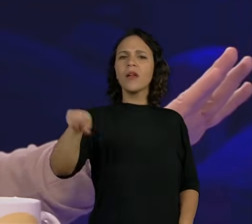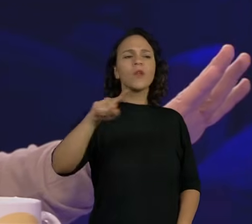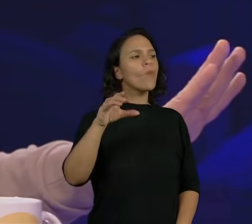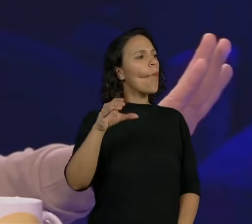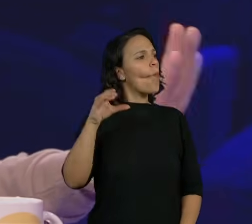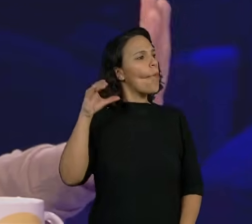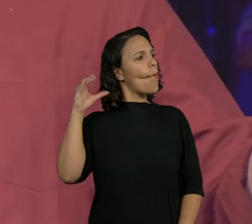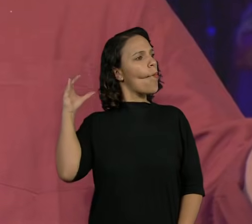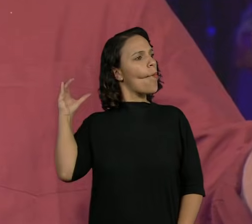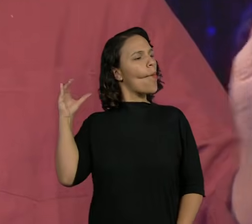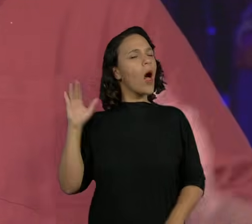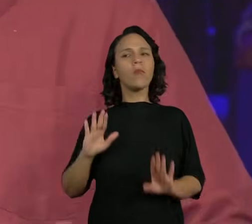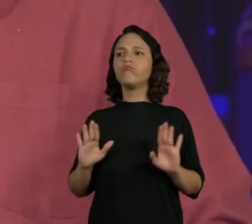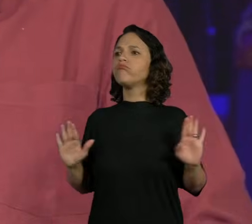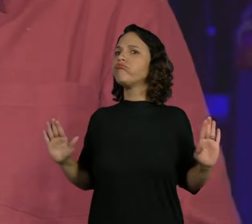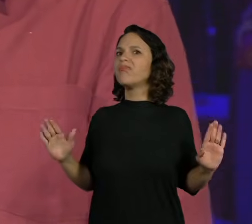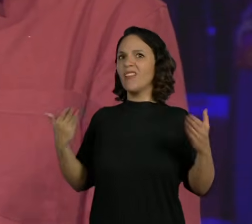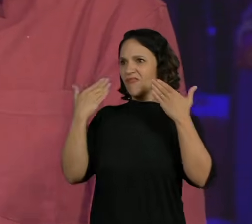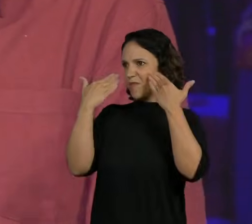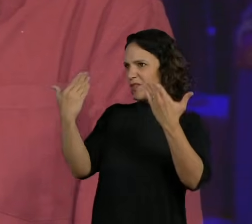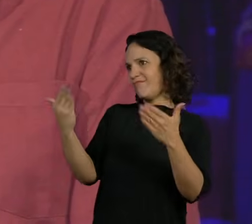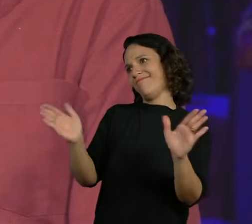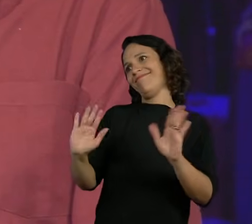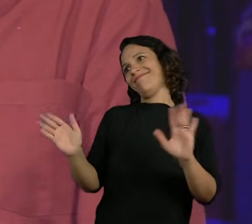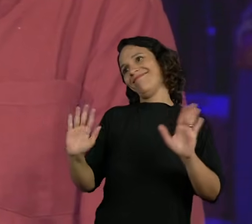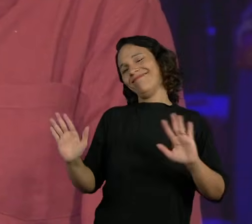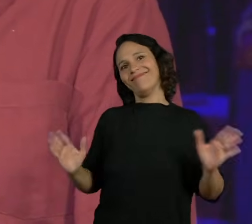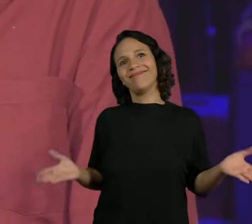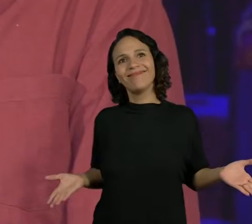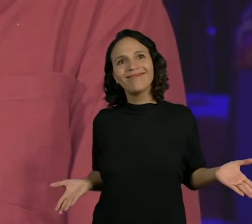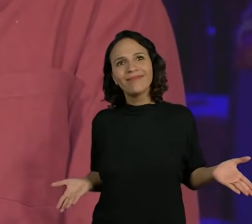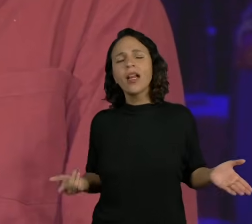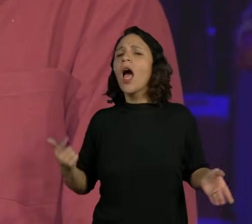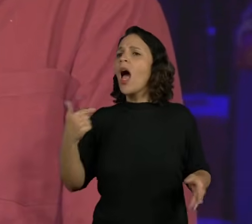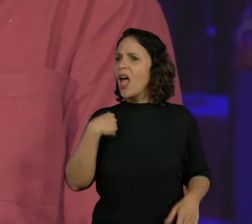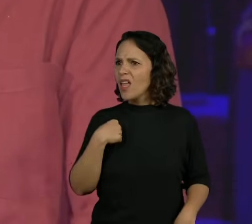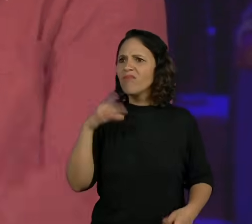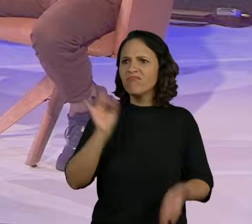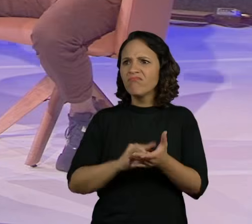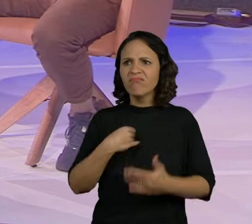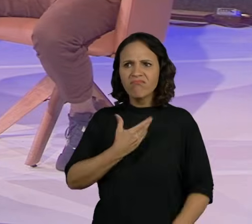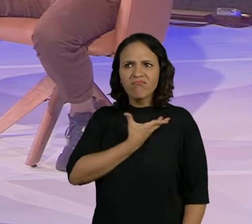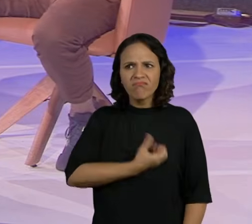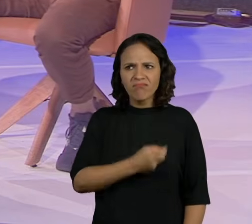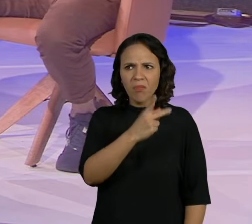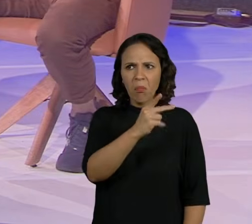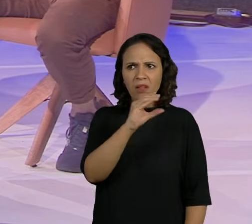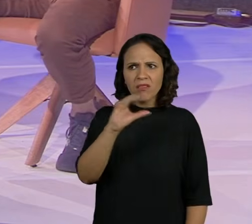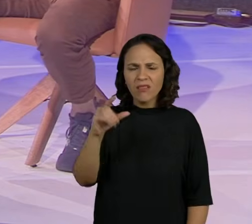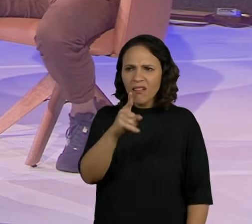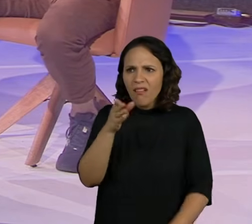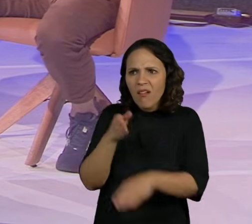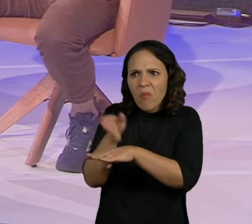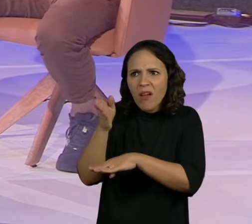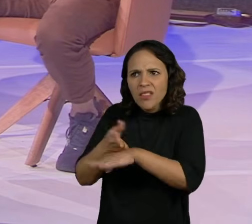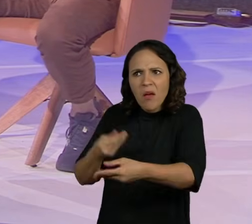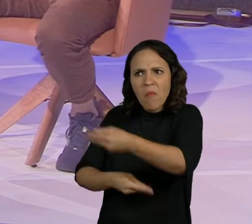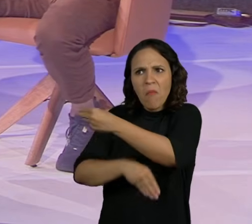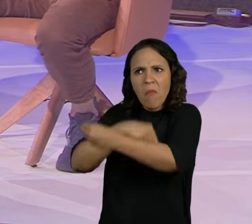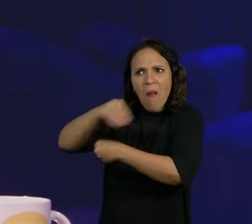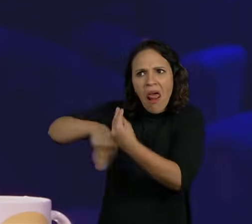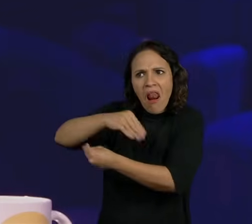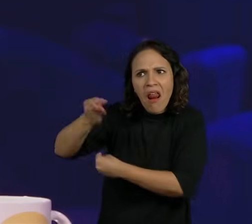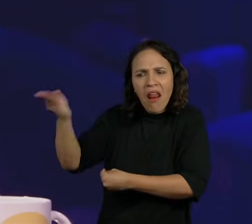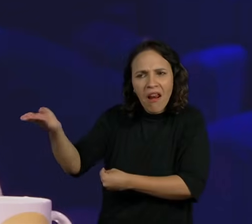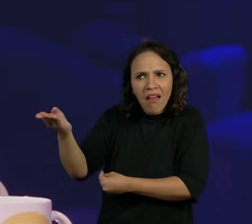nada. Mais nada. Isso agora não vai sair nunca. Aliás, eu me decepcionei muito com o PCC, se envolvendo com o pessoal da